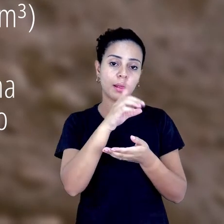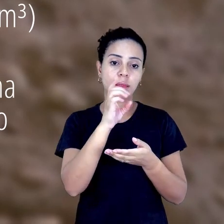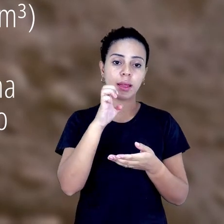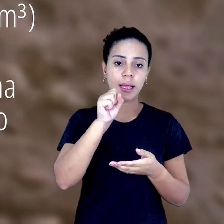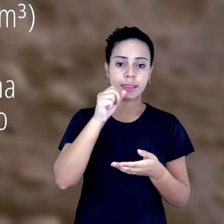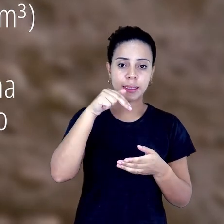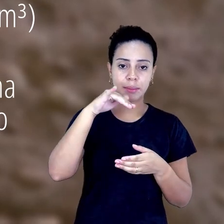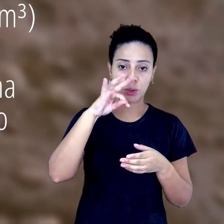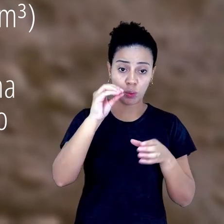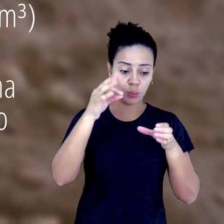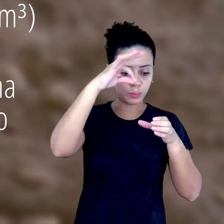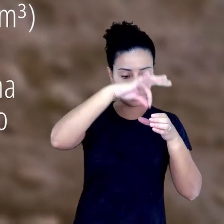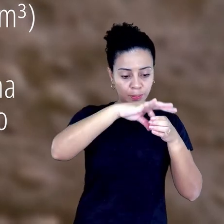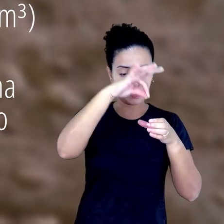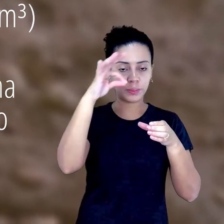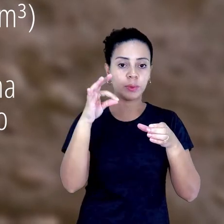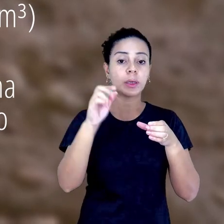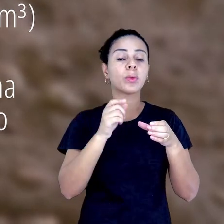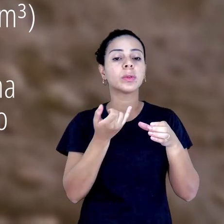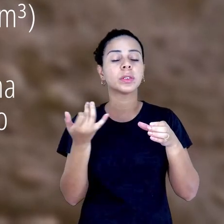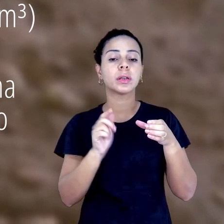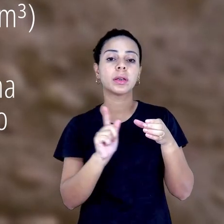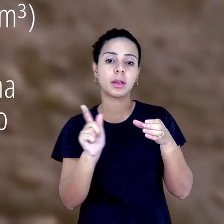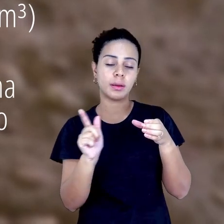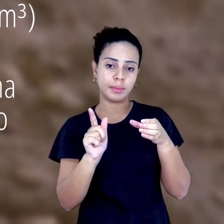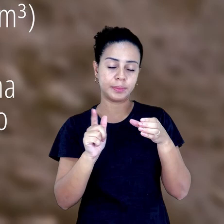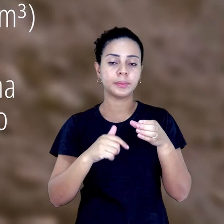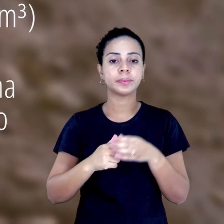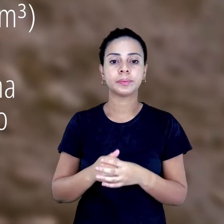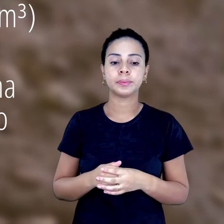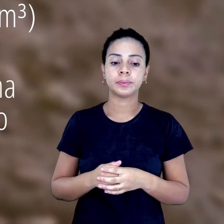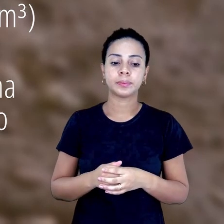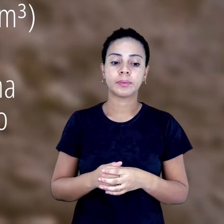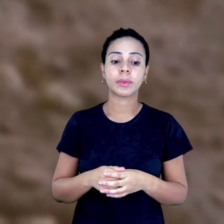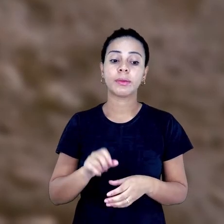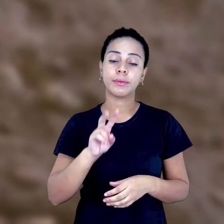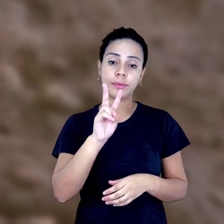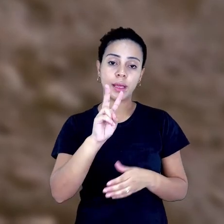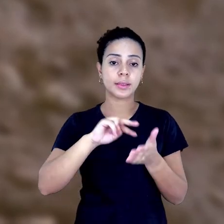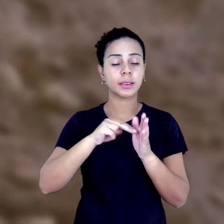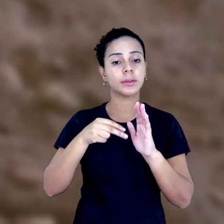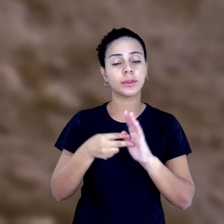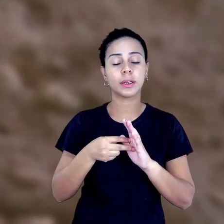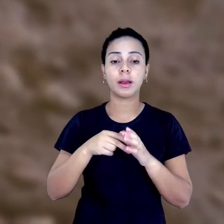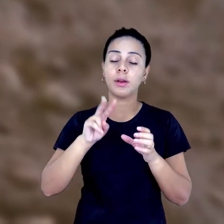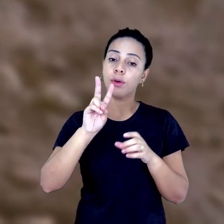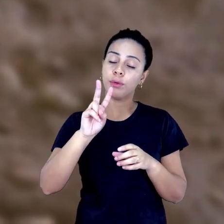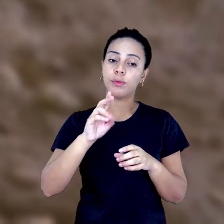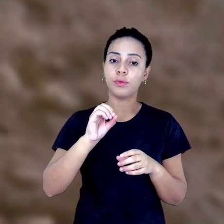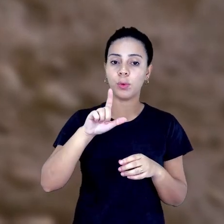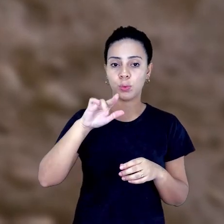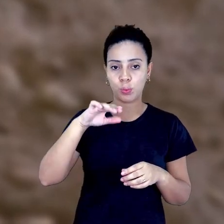do densímetro 20 graus Celsius em grama por centímetro cúbico. V é o volume da